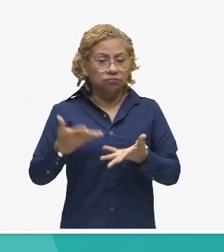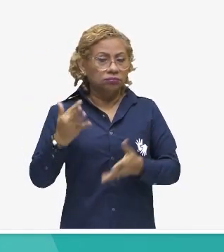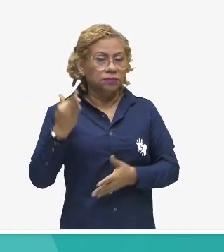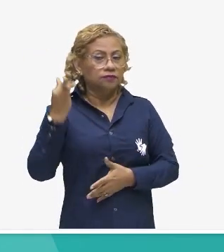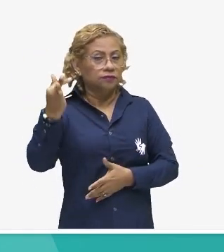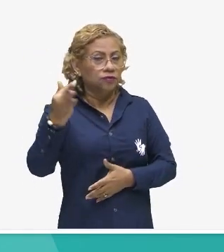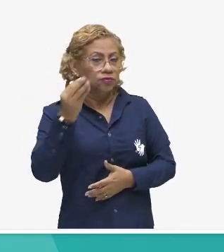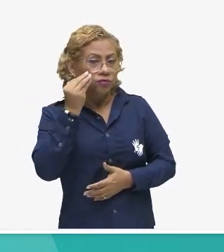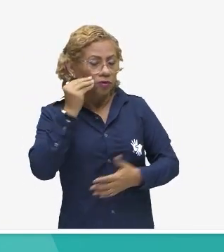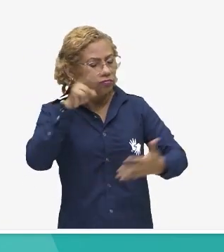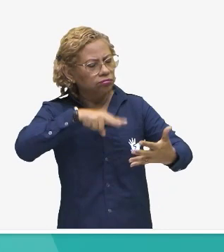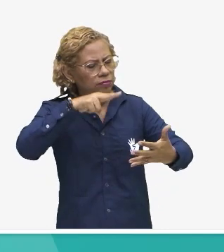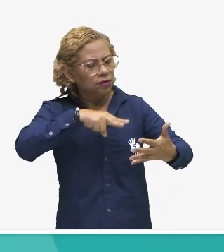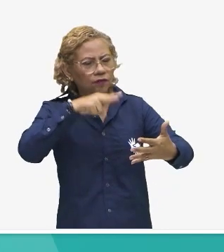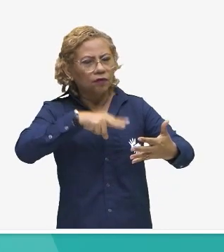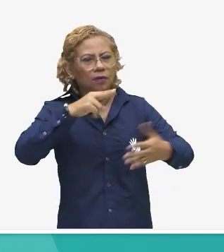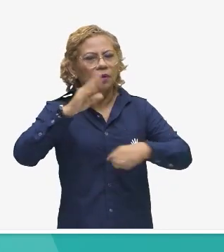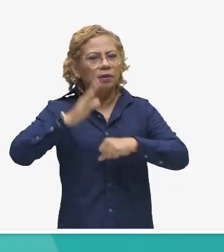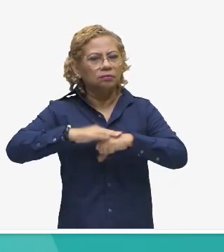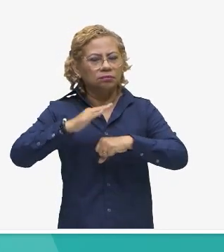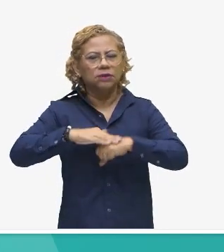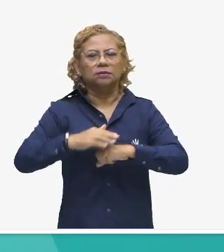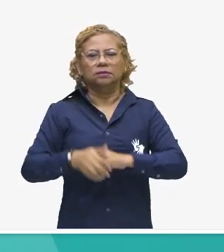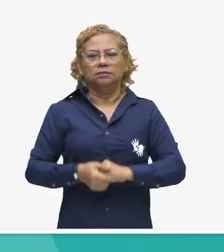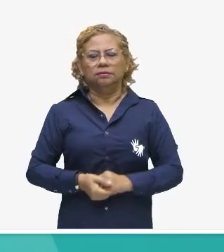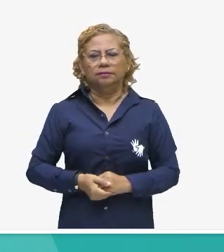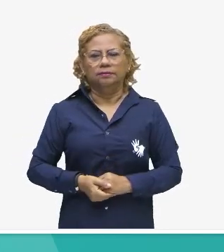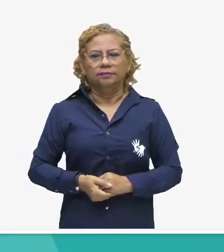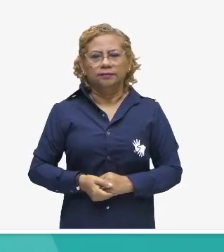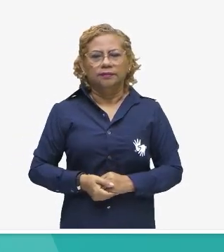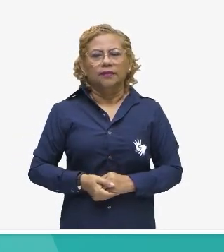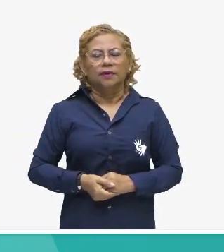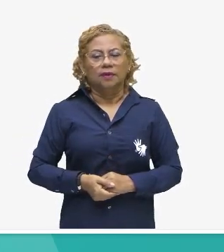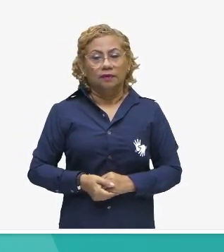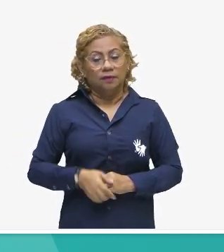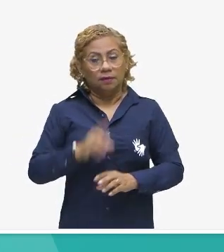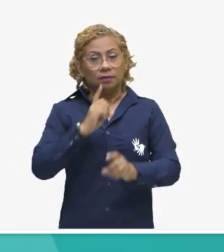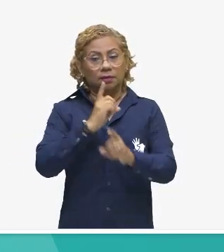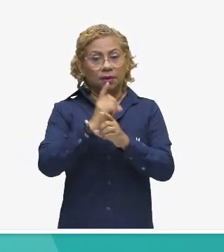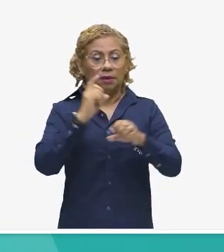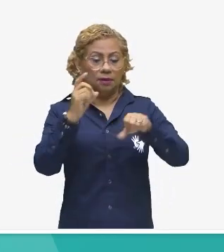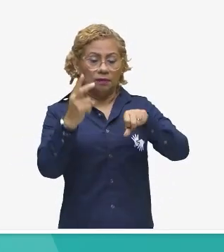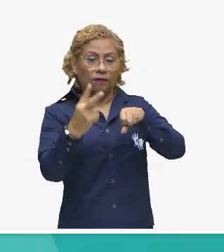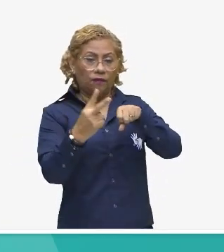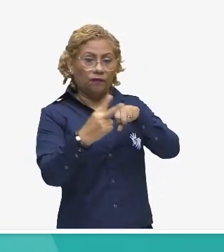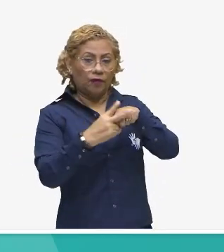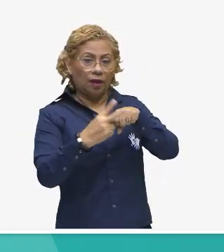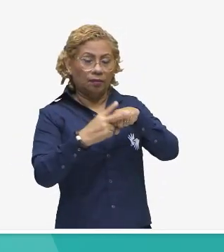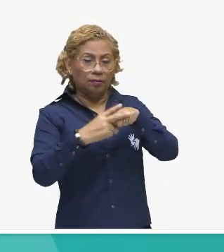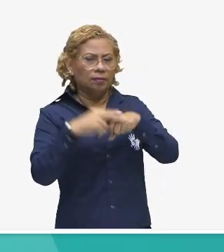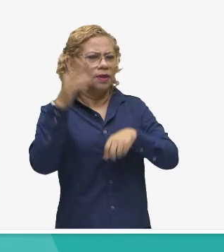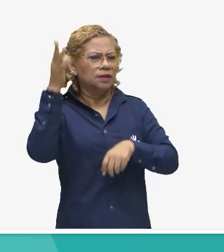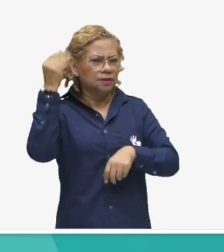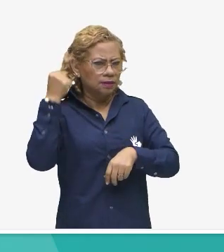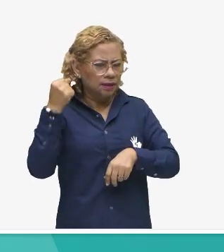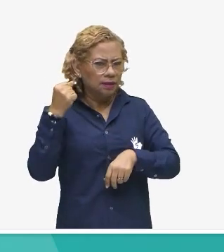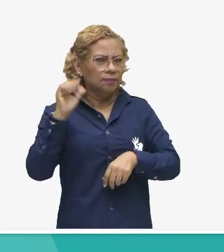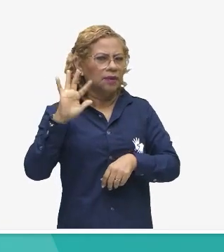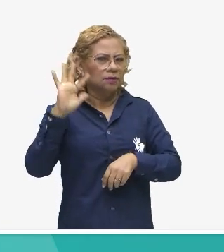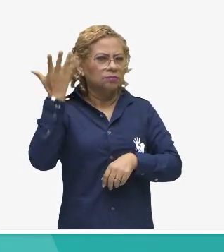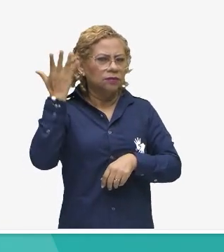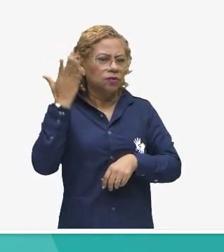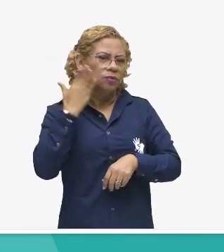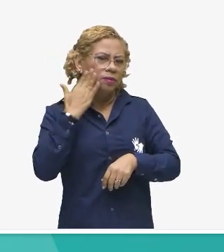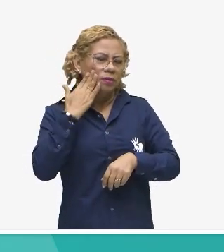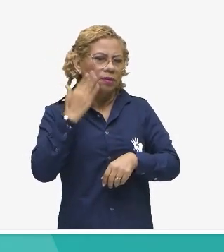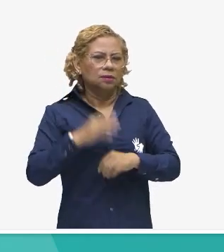vou entender pelos verbos, né? As ações desenvolvidas dentro do texto. Então, vamos